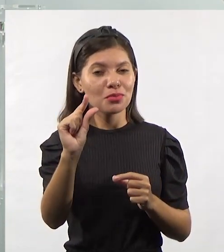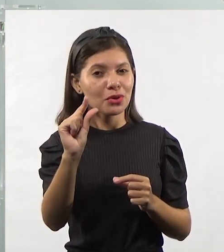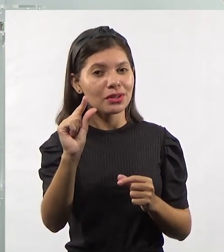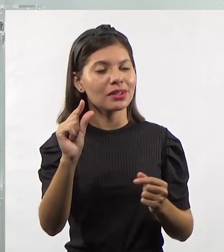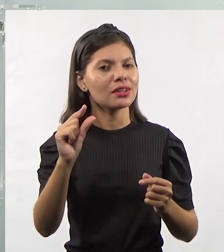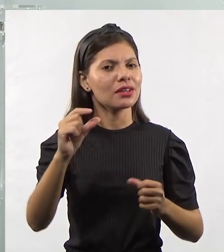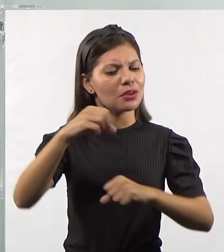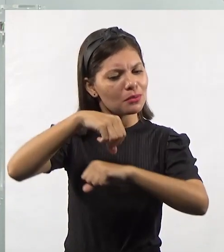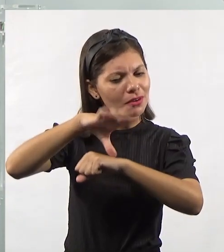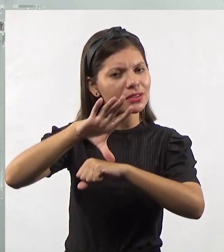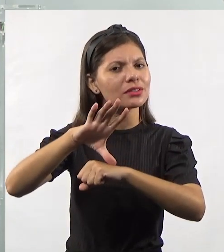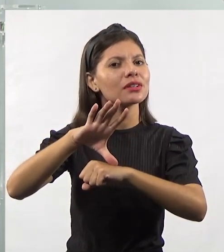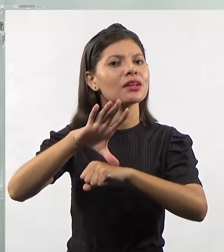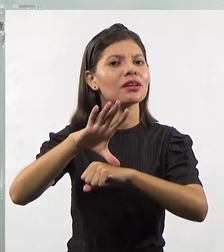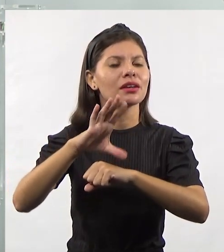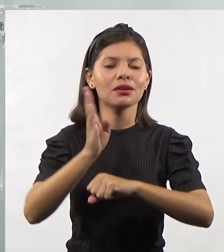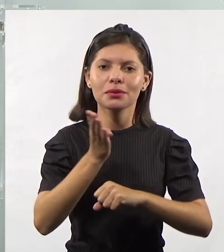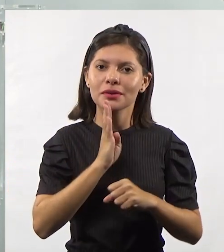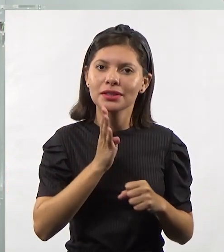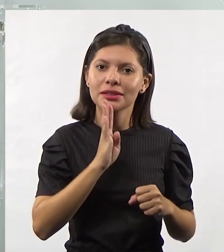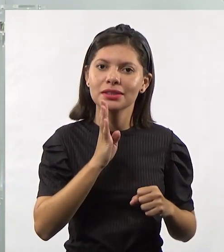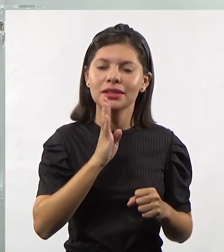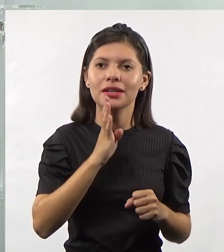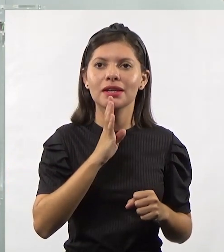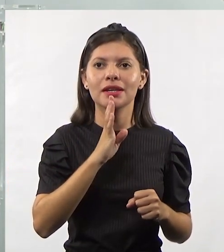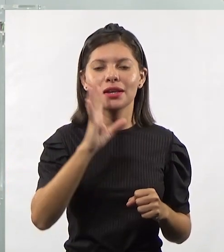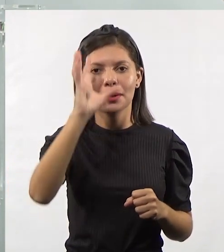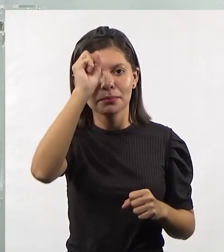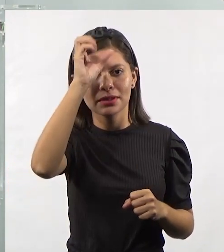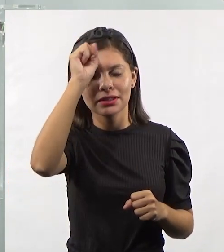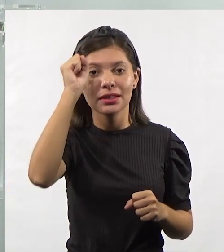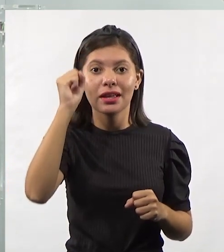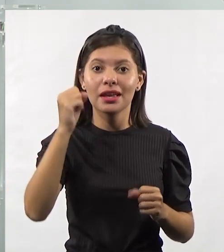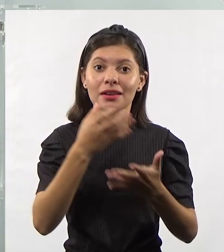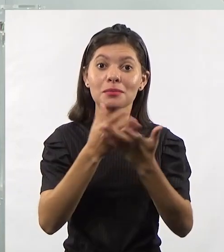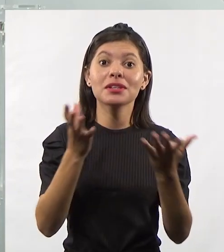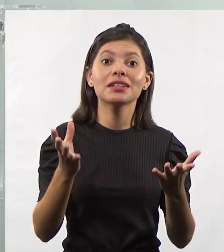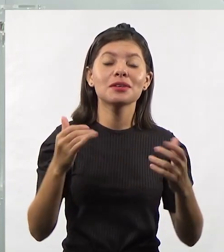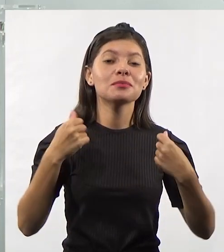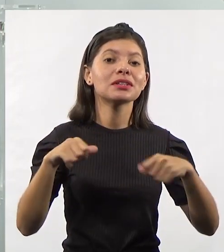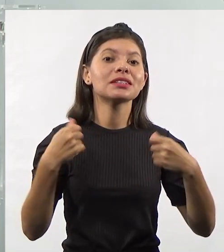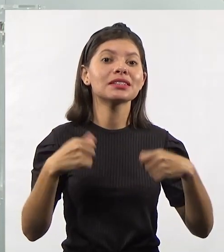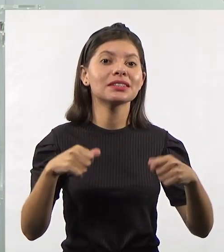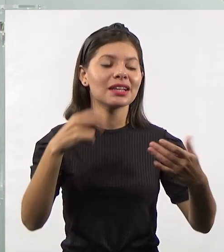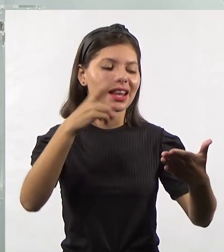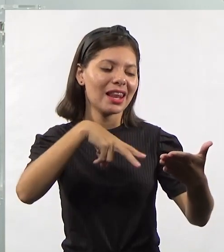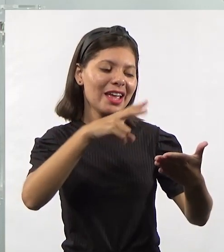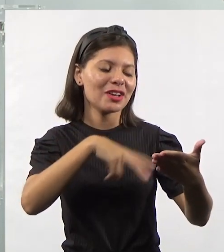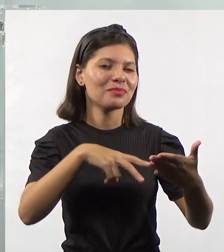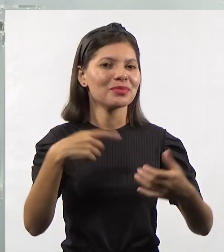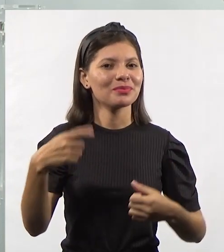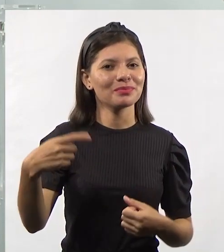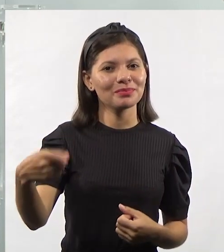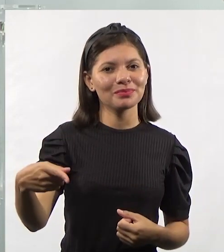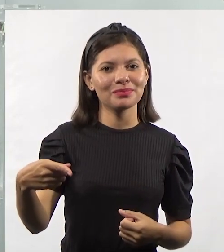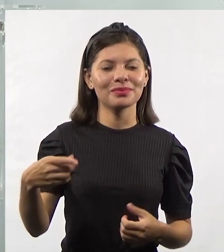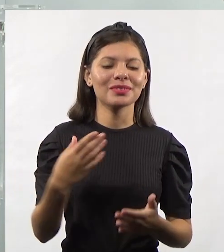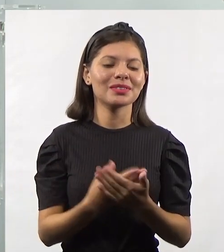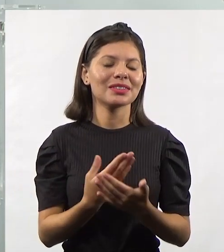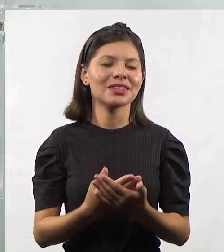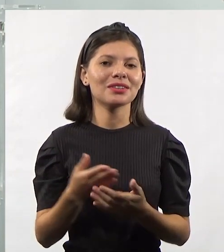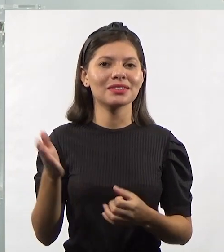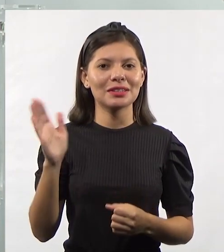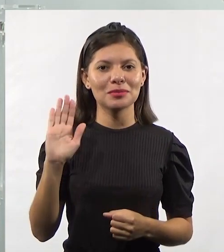fazendo generalizações para você conhecer e saber exatamente como funciona você tem que ler aguarde os nossos próximos